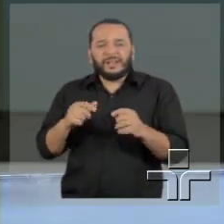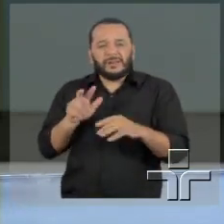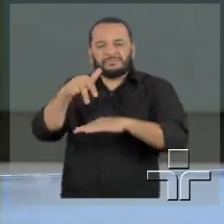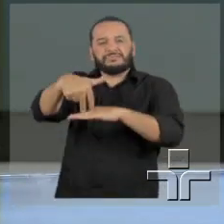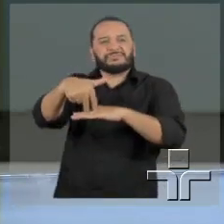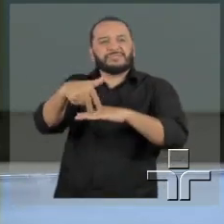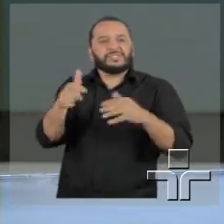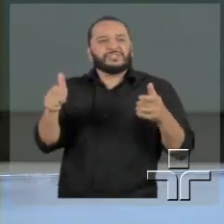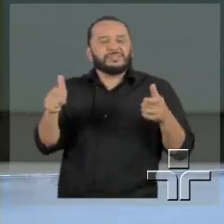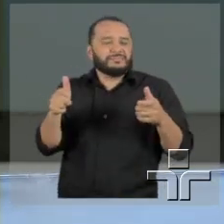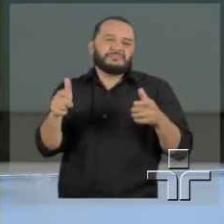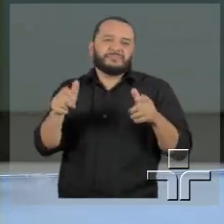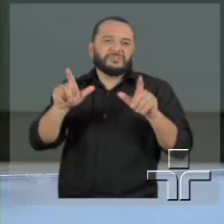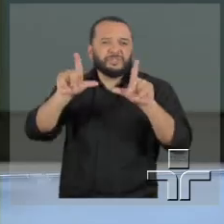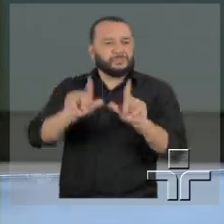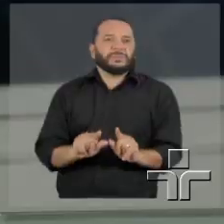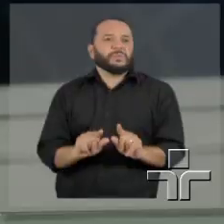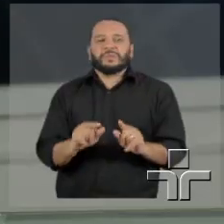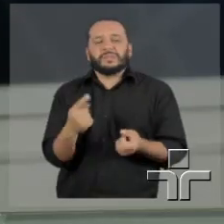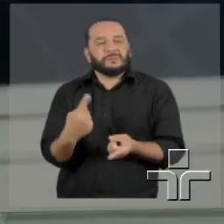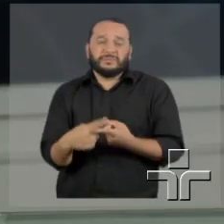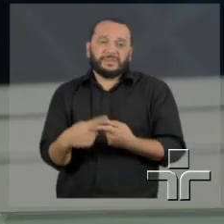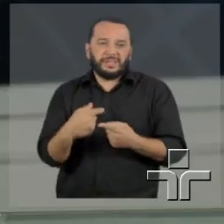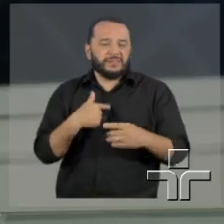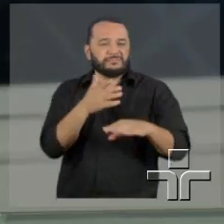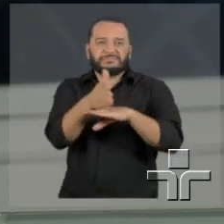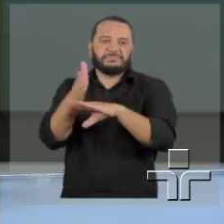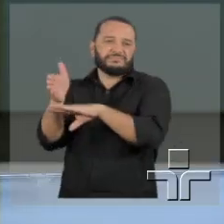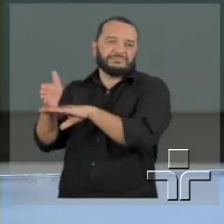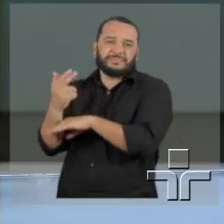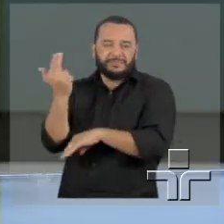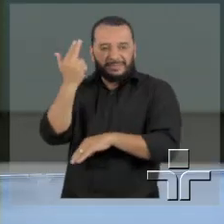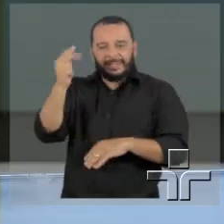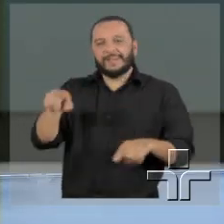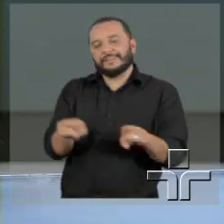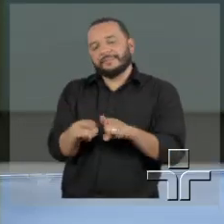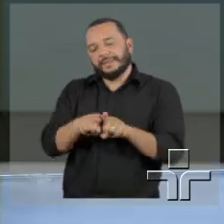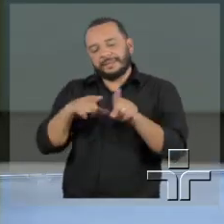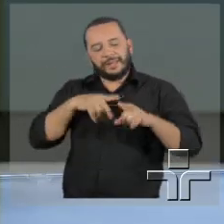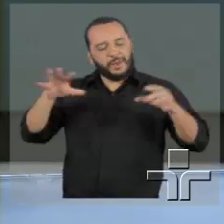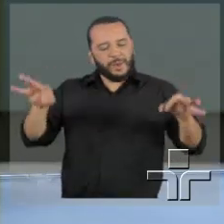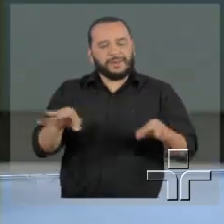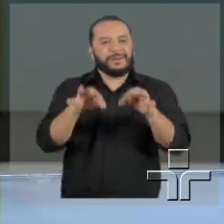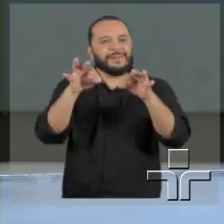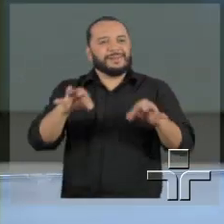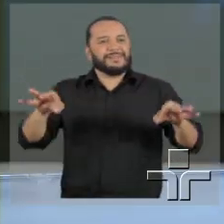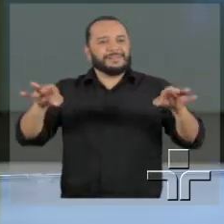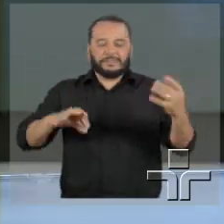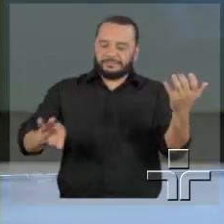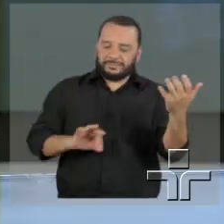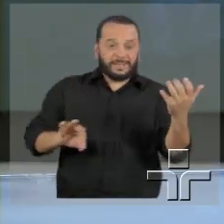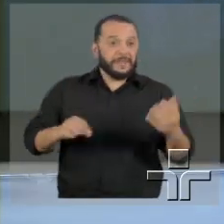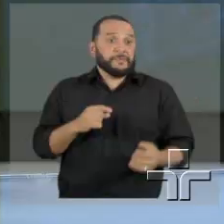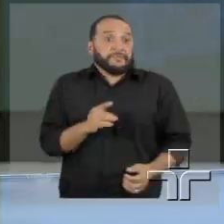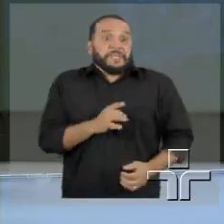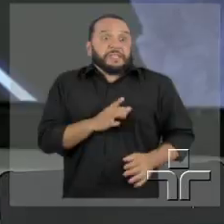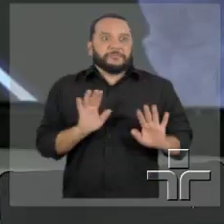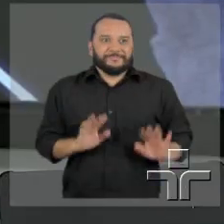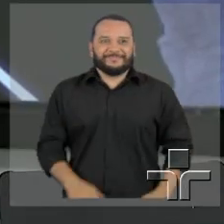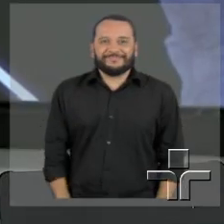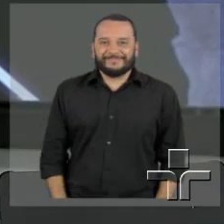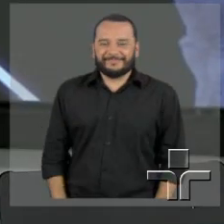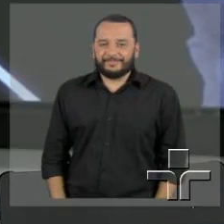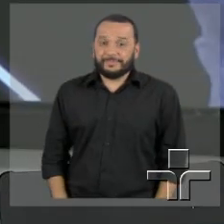temos, Das coisas subversivas que temos, uma orquestra tocando. Ai, que medo! João, em